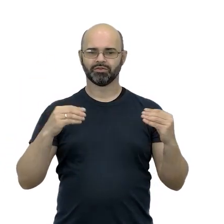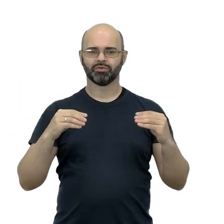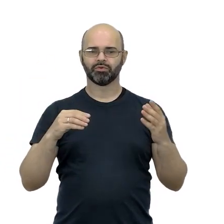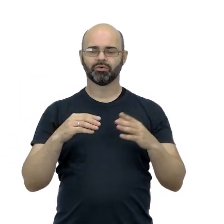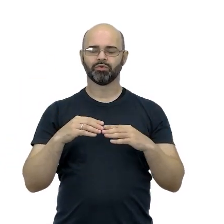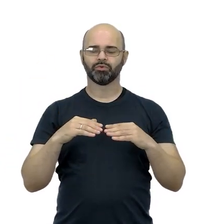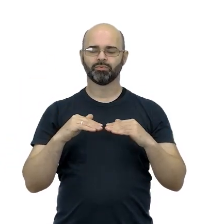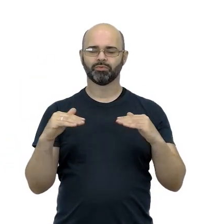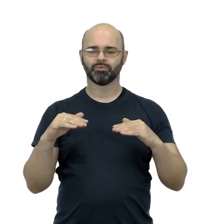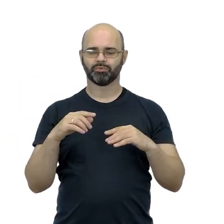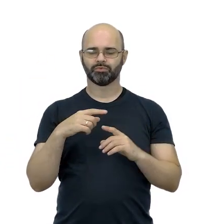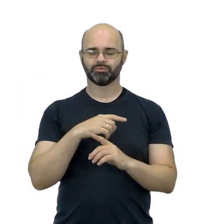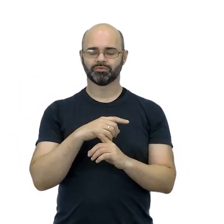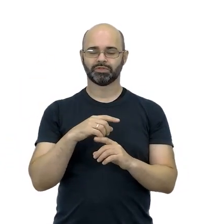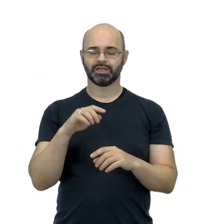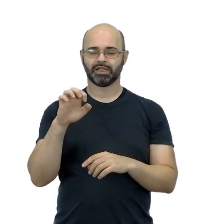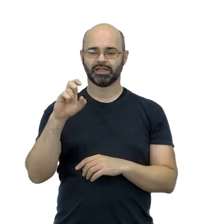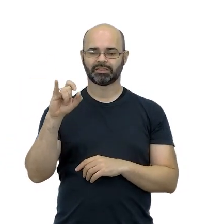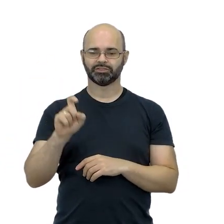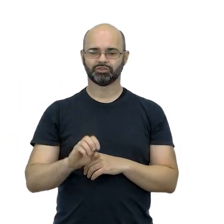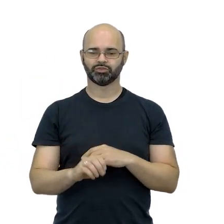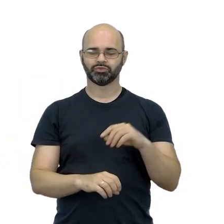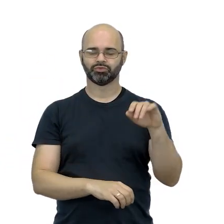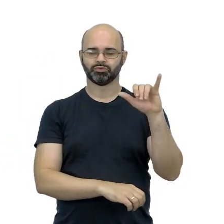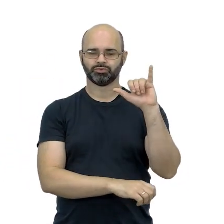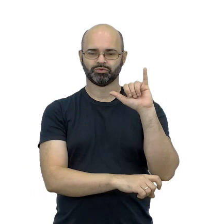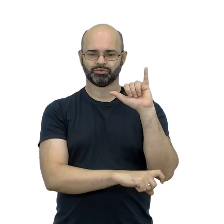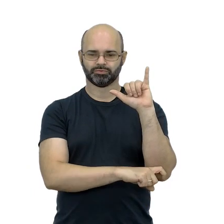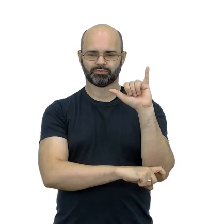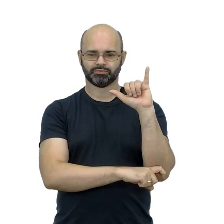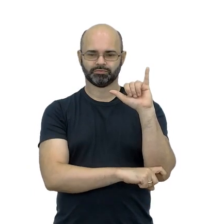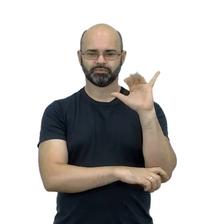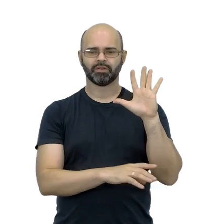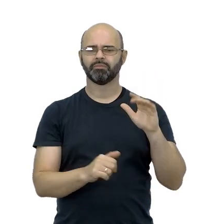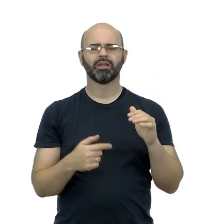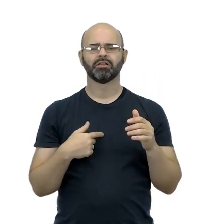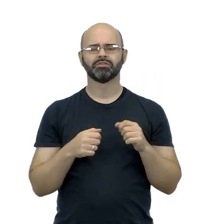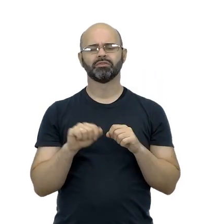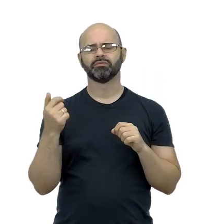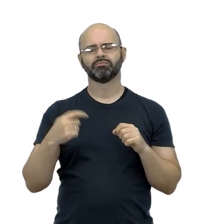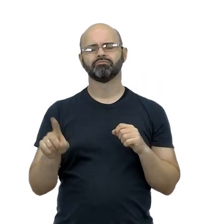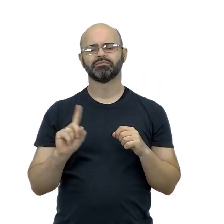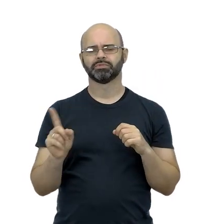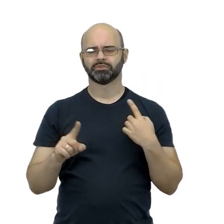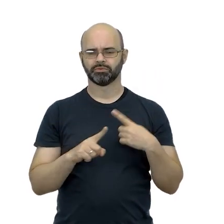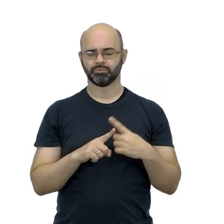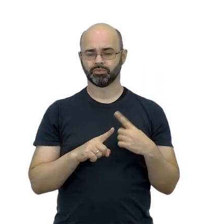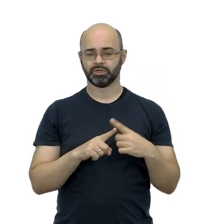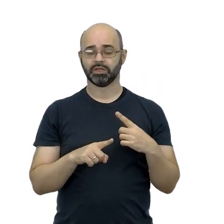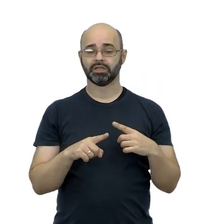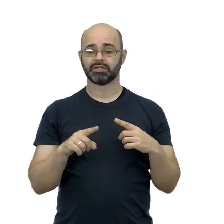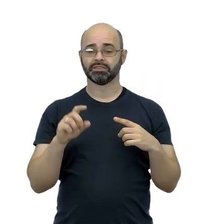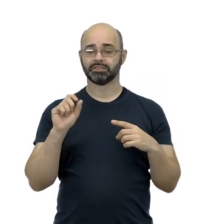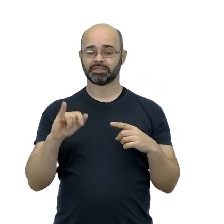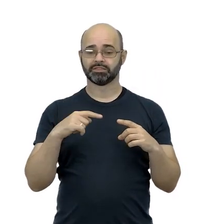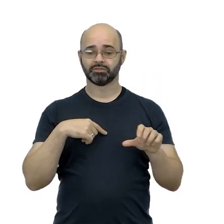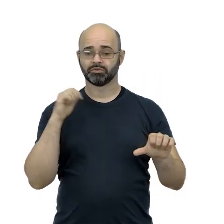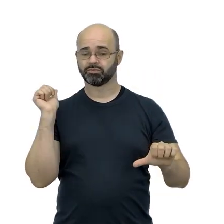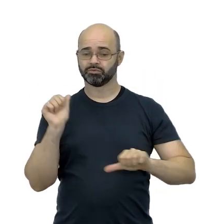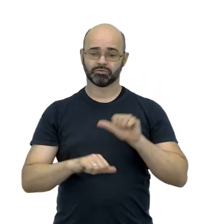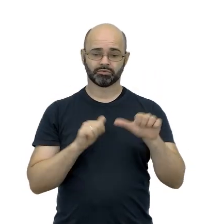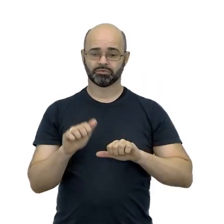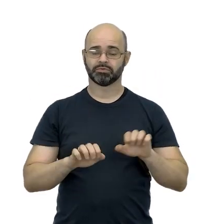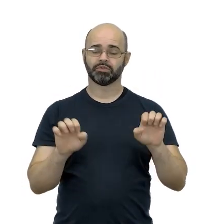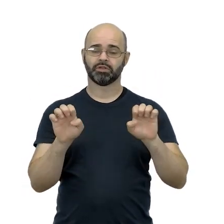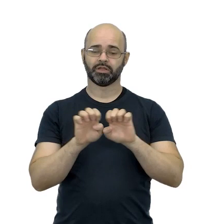eixos coordenados para a gente. Mas eu não preciso fazer disso. Se eu lembro que isso daí eu posso transformar numa